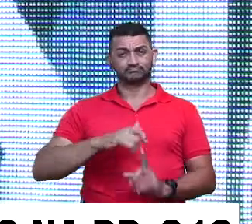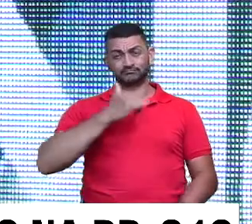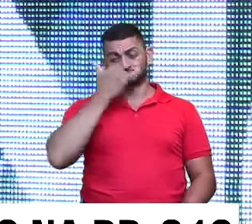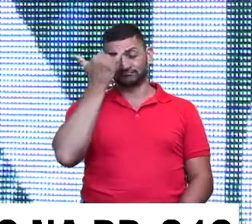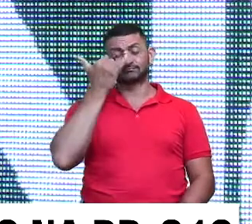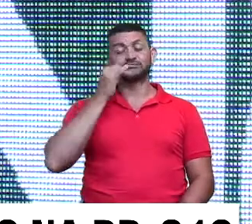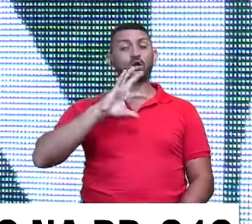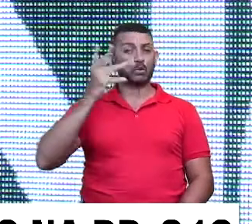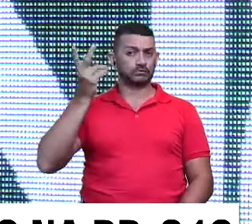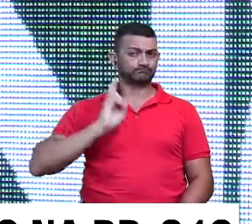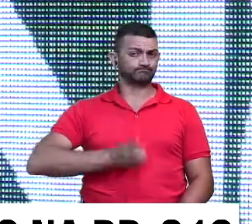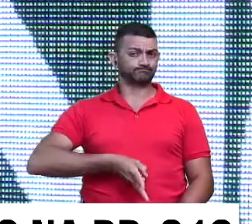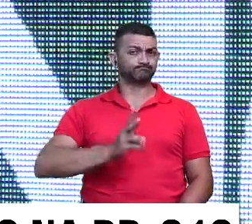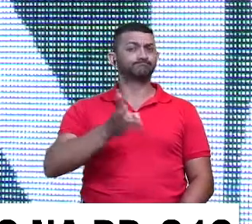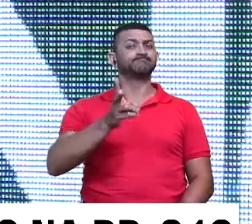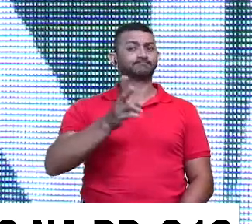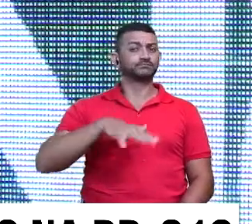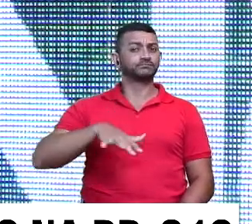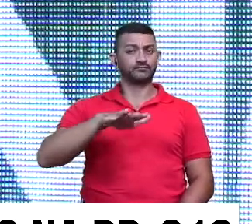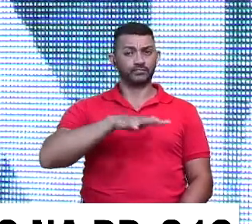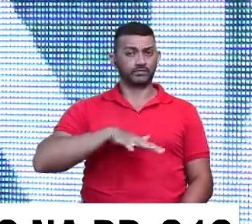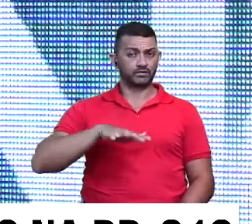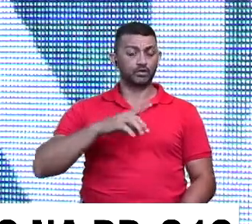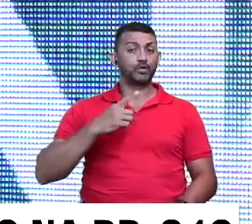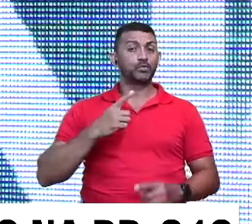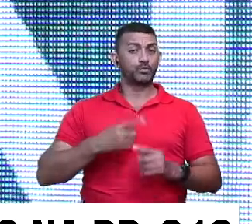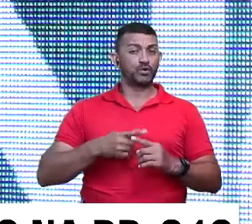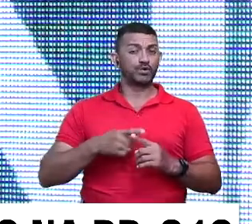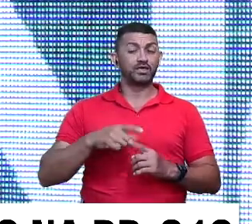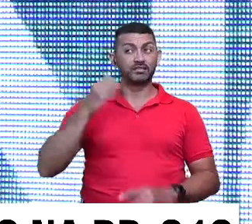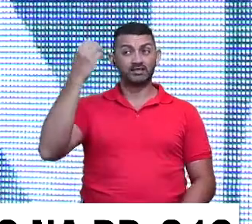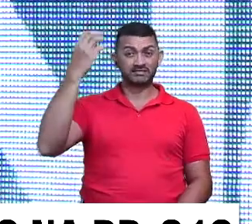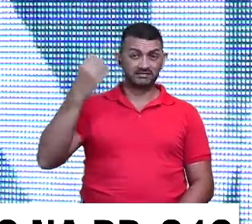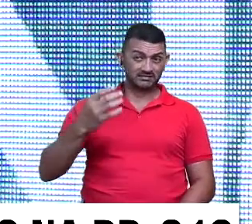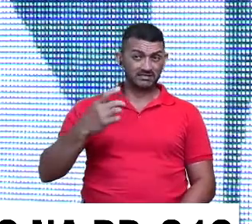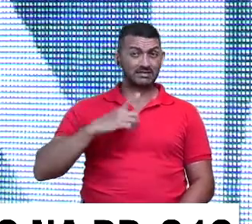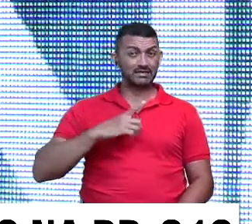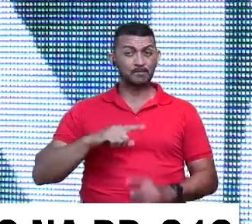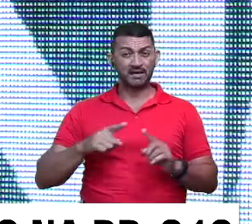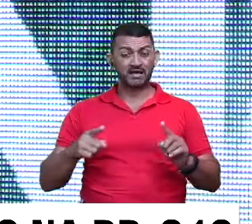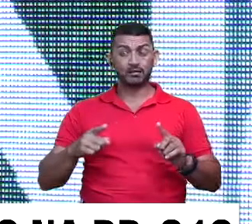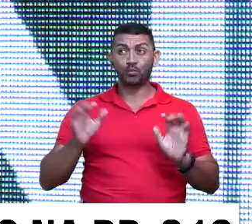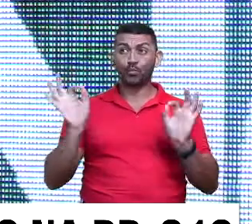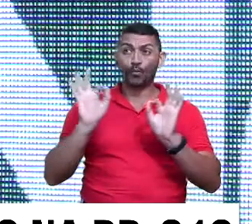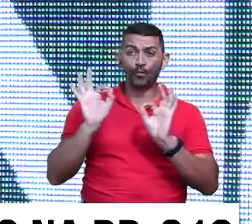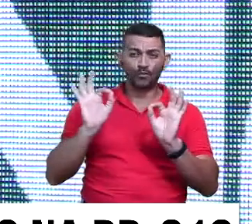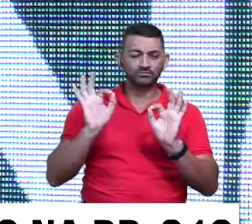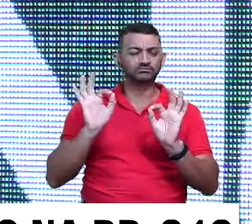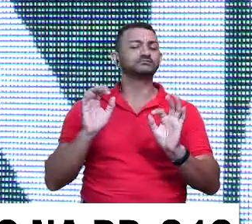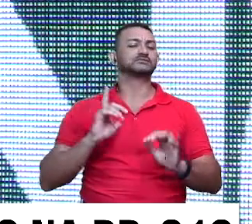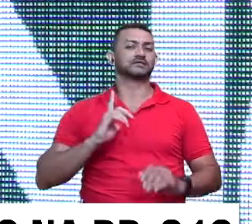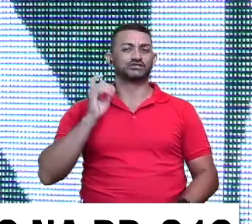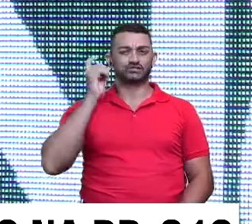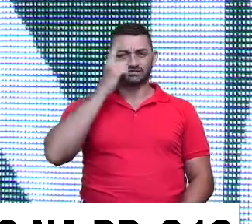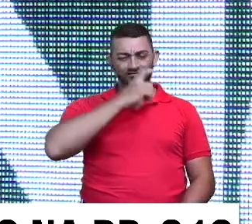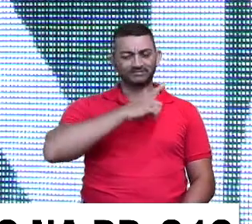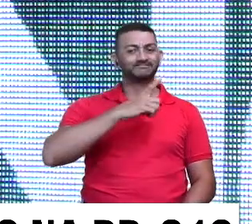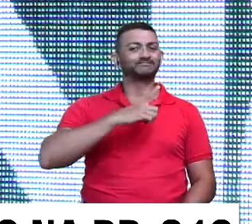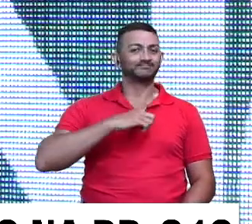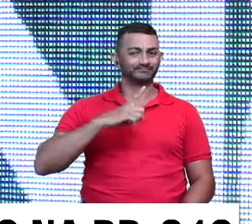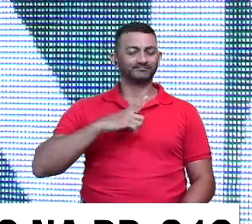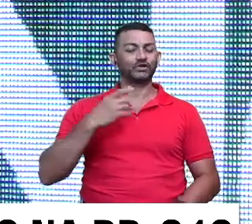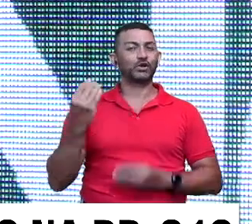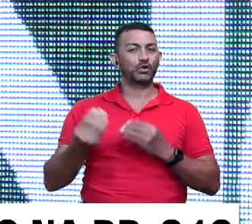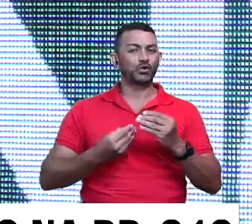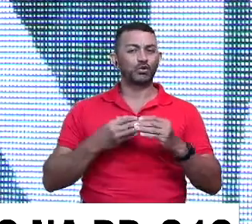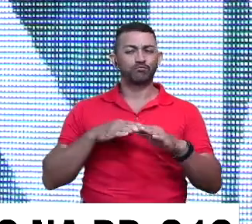acidentes acontecem frequentemente aqui na cidade, na região, até com sinalização. Agora você imagina sem. A dificuldade